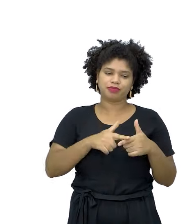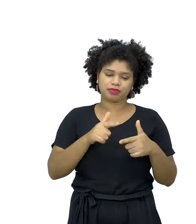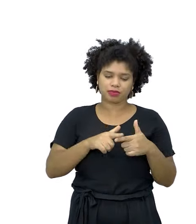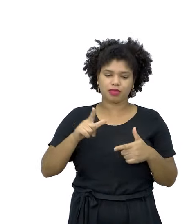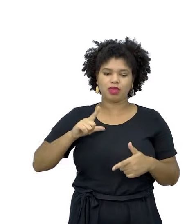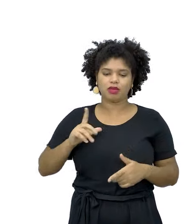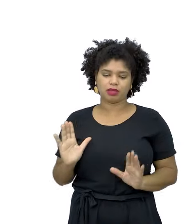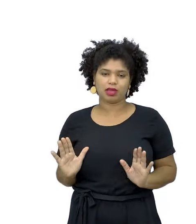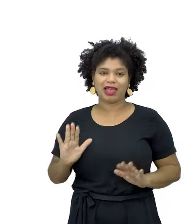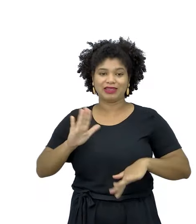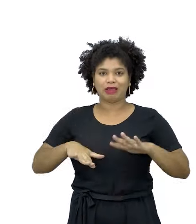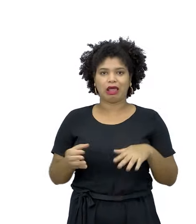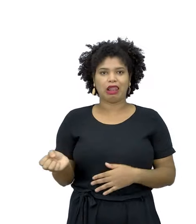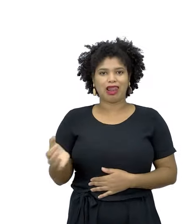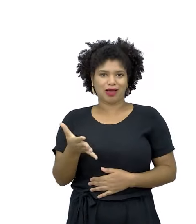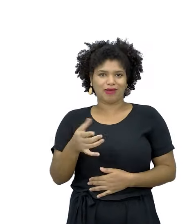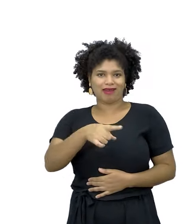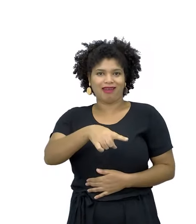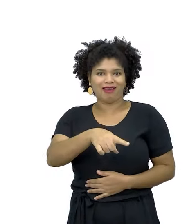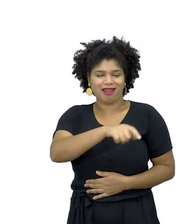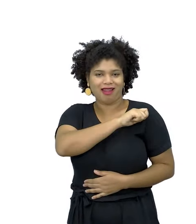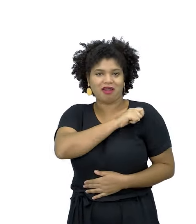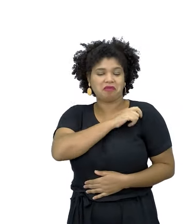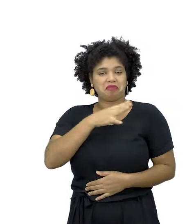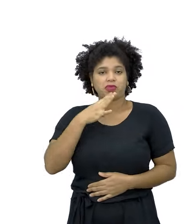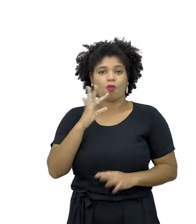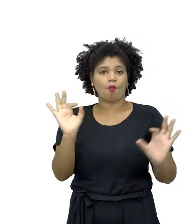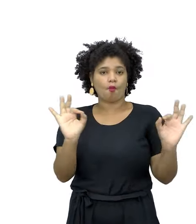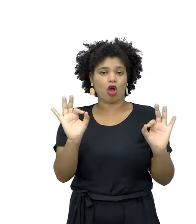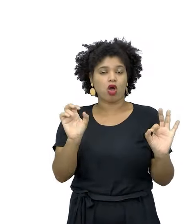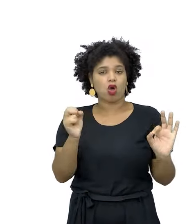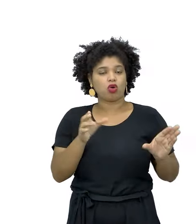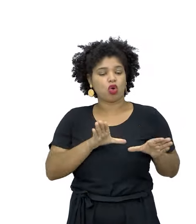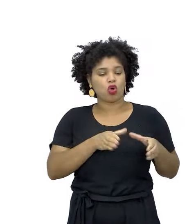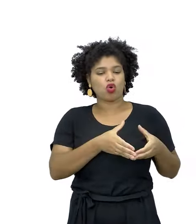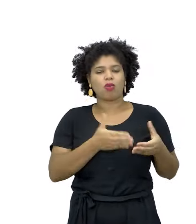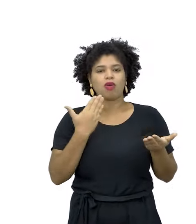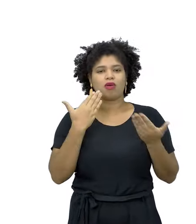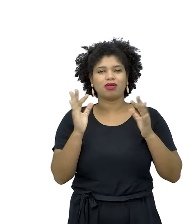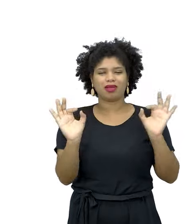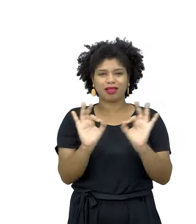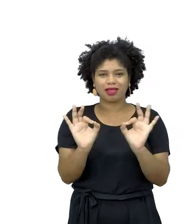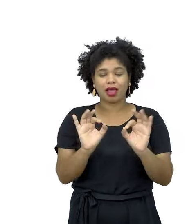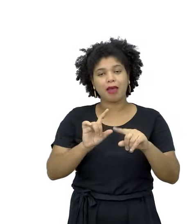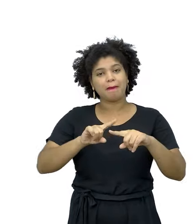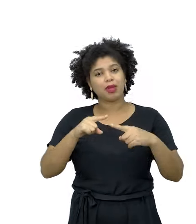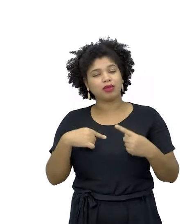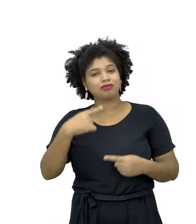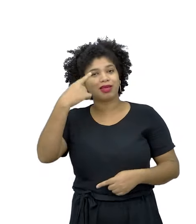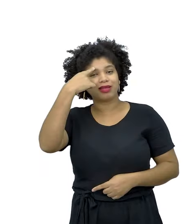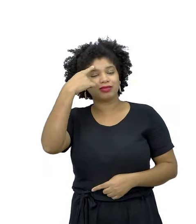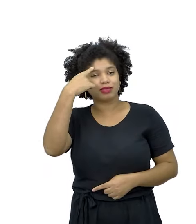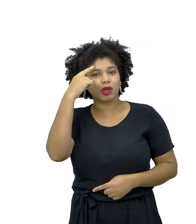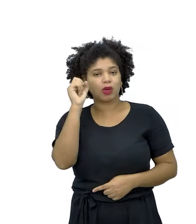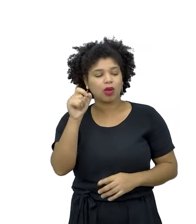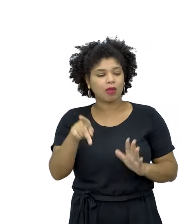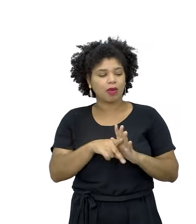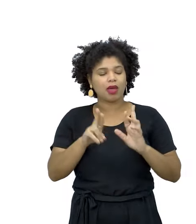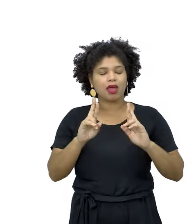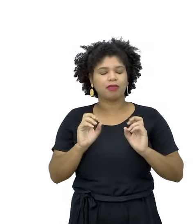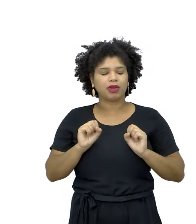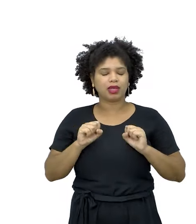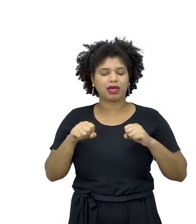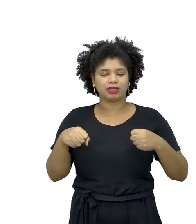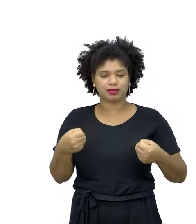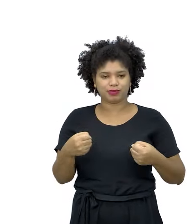um problema que é inédito, que o aluno ainda não conheça ou que o grupo não discutiu, mas aqui como nós trabalhamos com recuperação, às vezes é impossível que nenhum aluno tenha